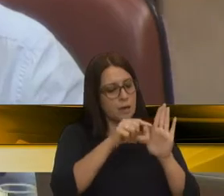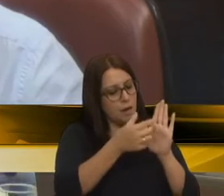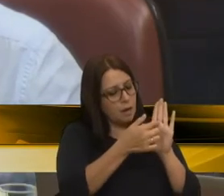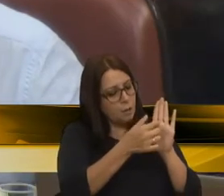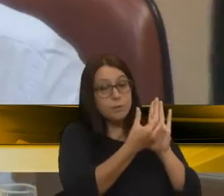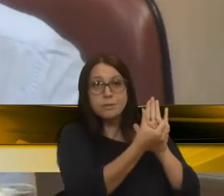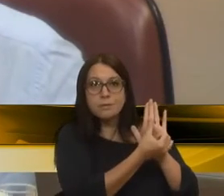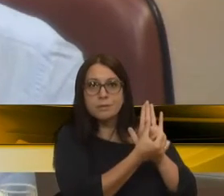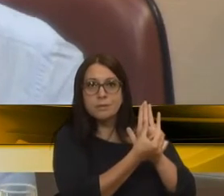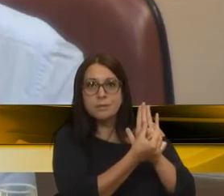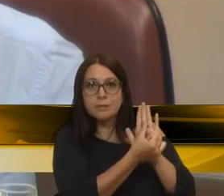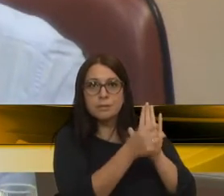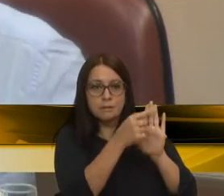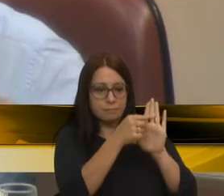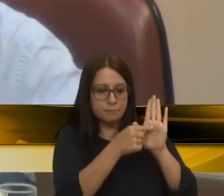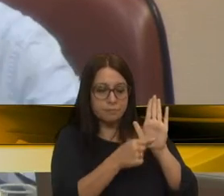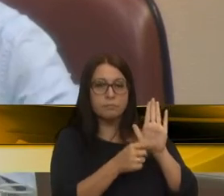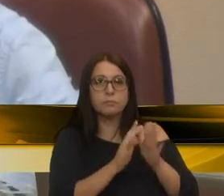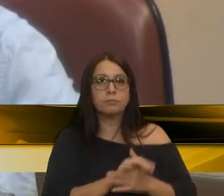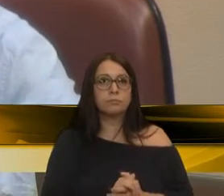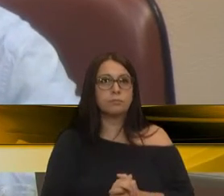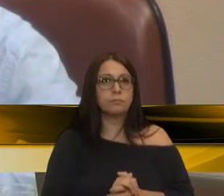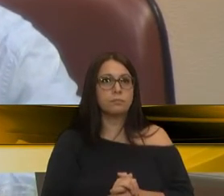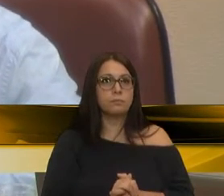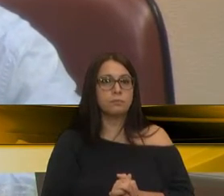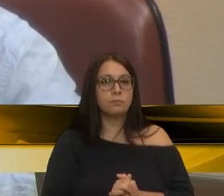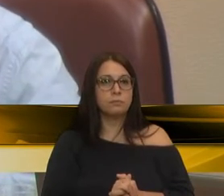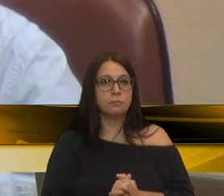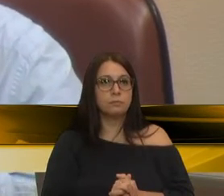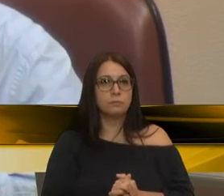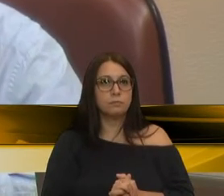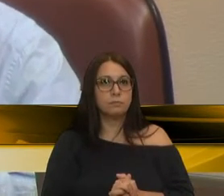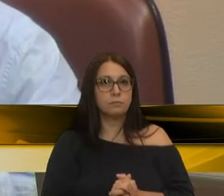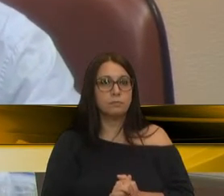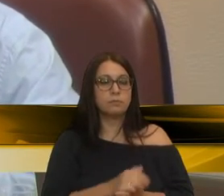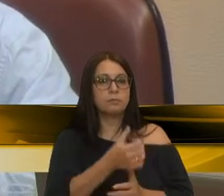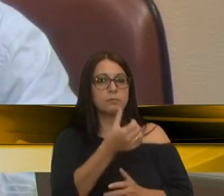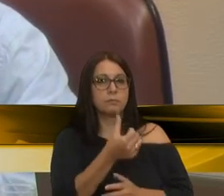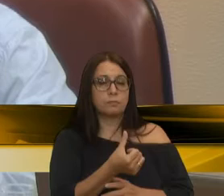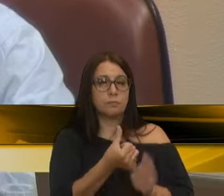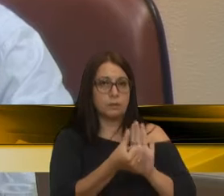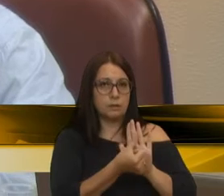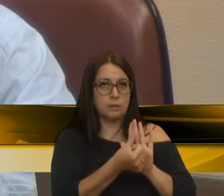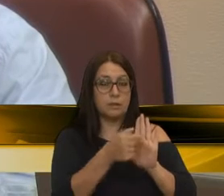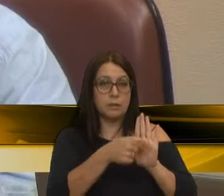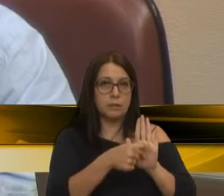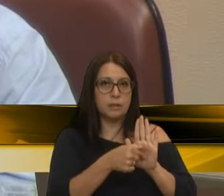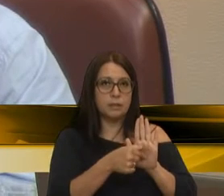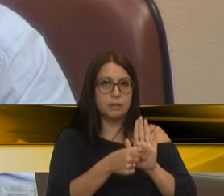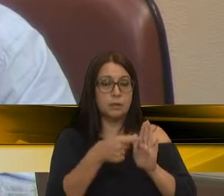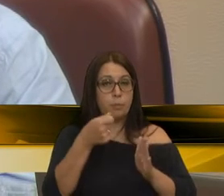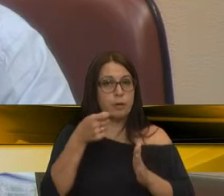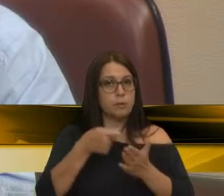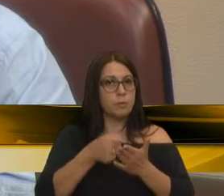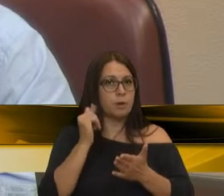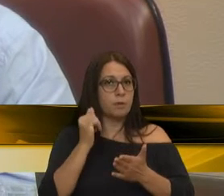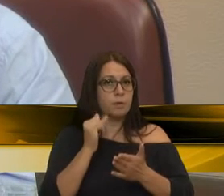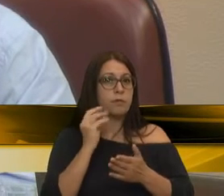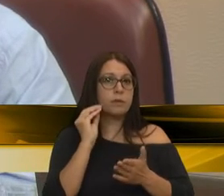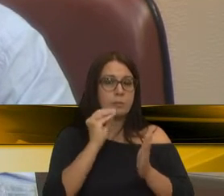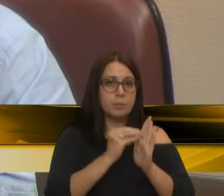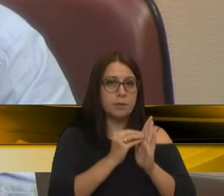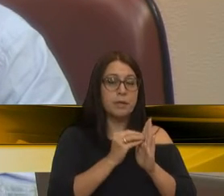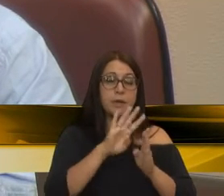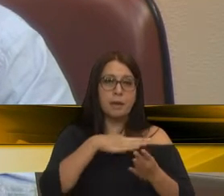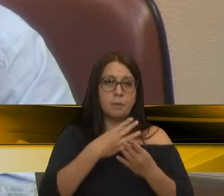subitens e tem seis as tarifas serão fixados na forma prevista nas